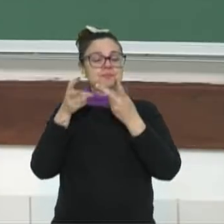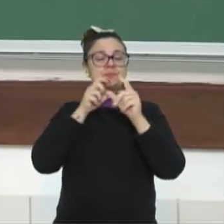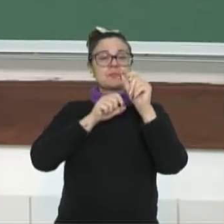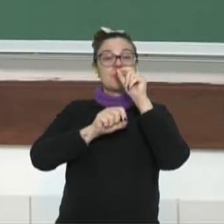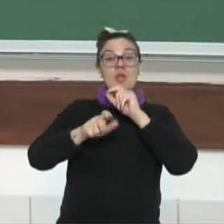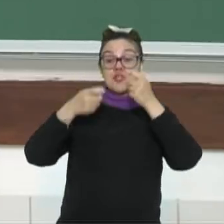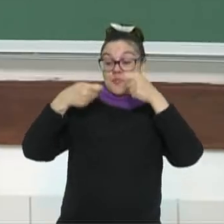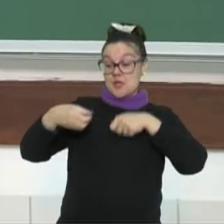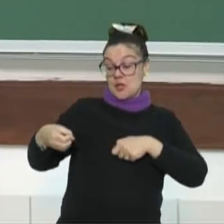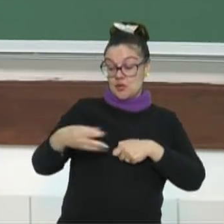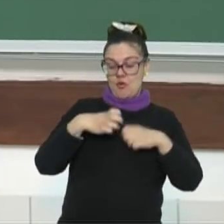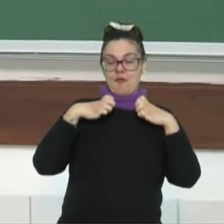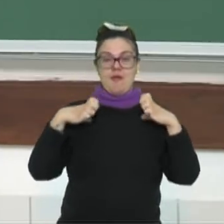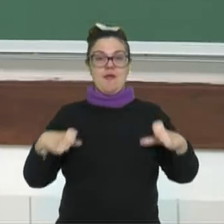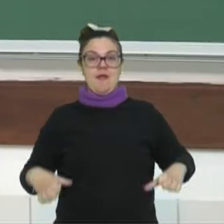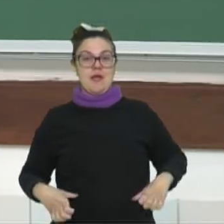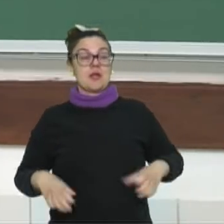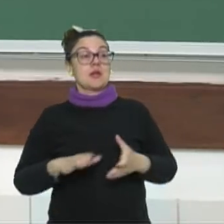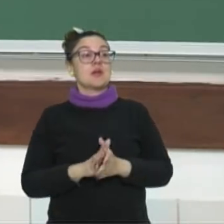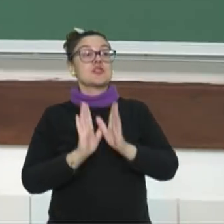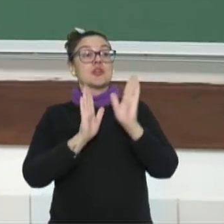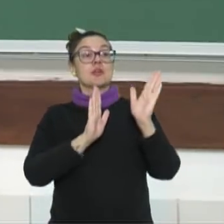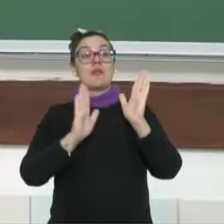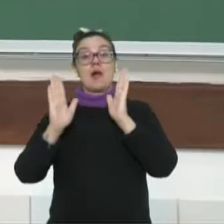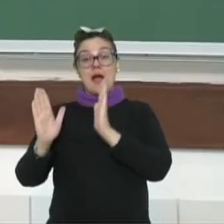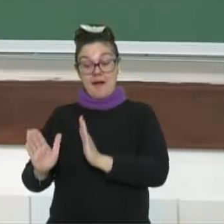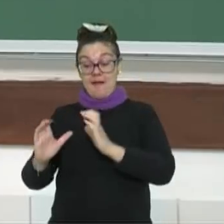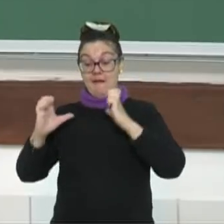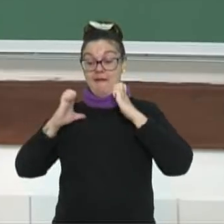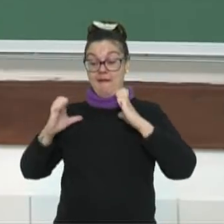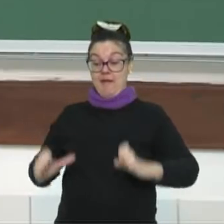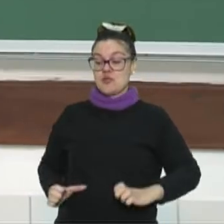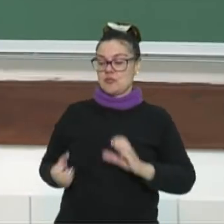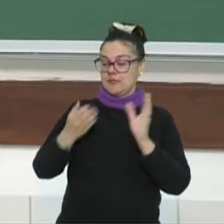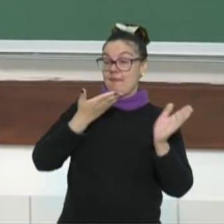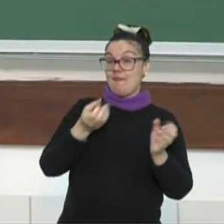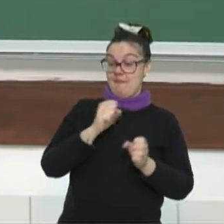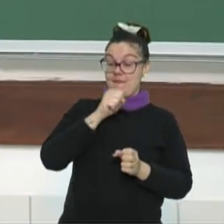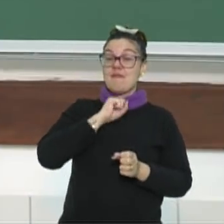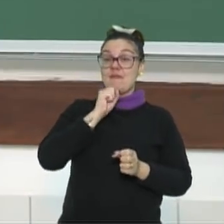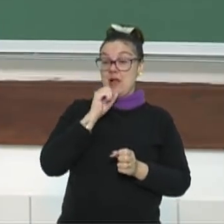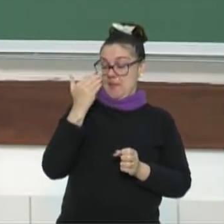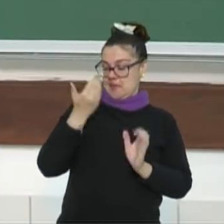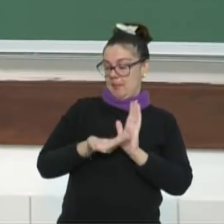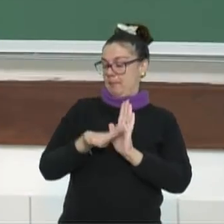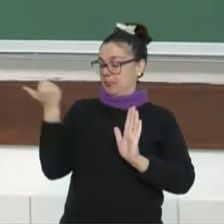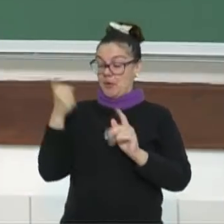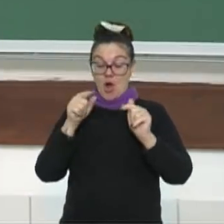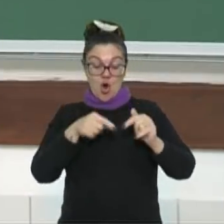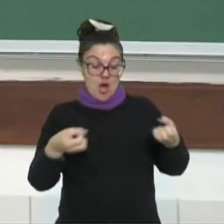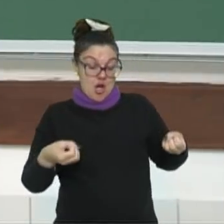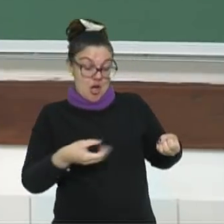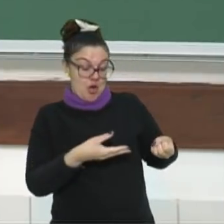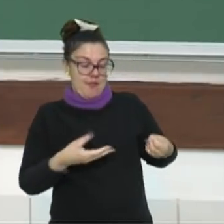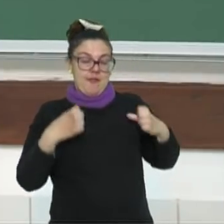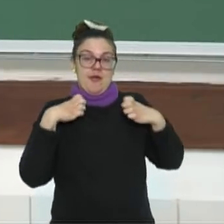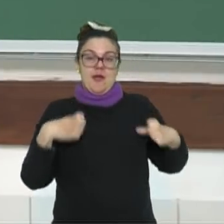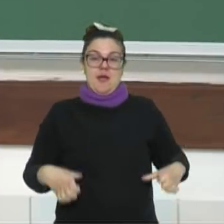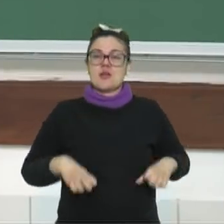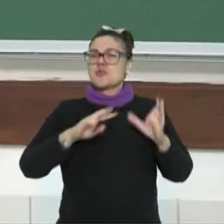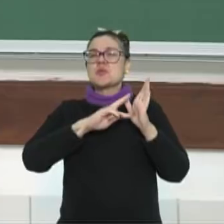de uma nova ética, precisamos deixar a ética velha de lado e partir para uma nova ética. O que significaria